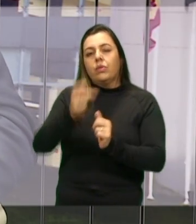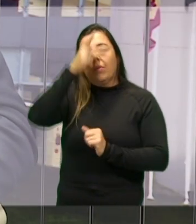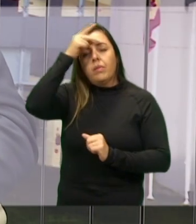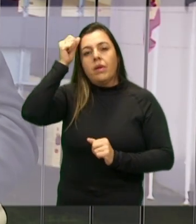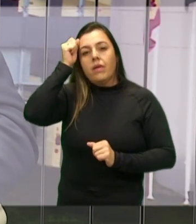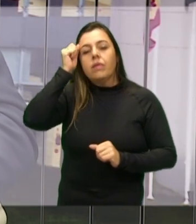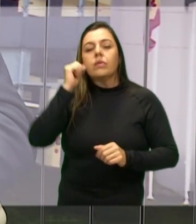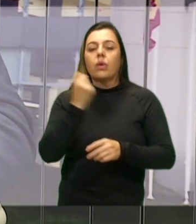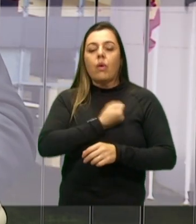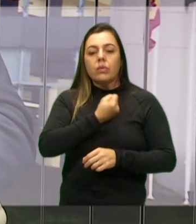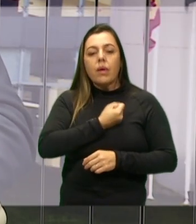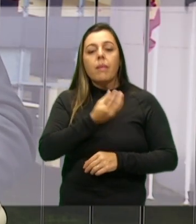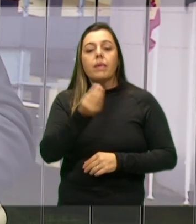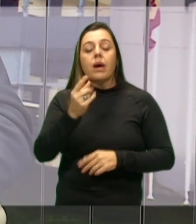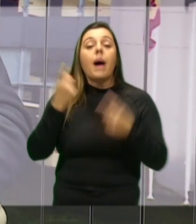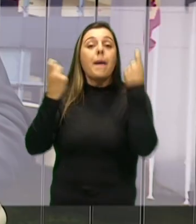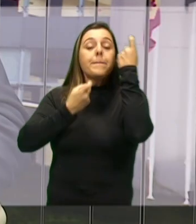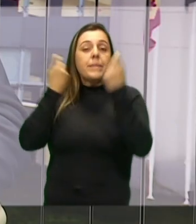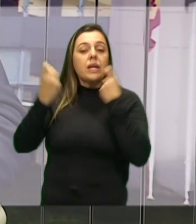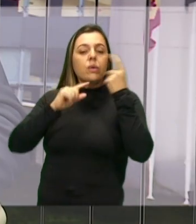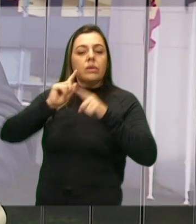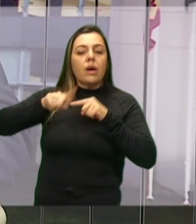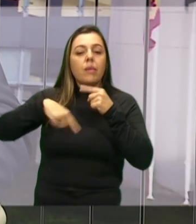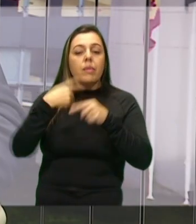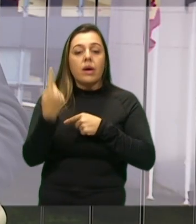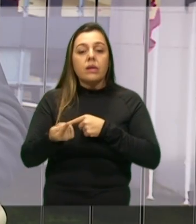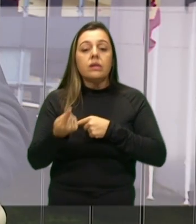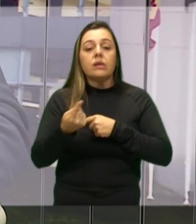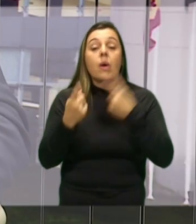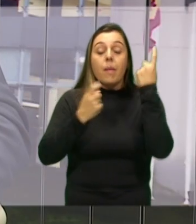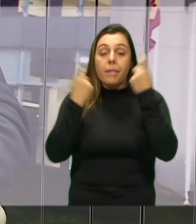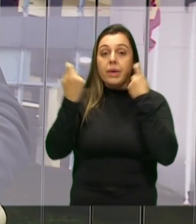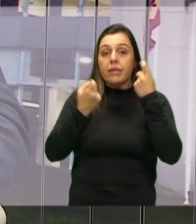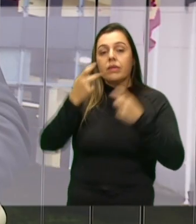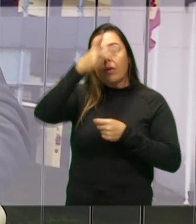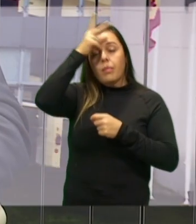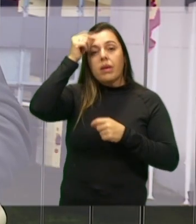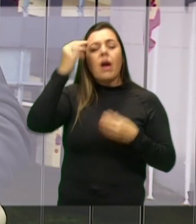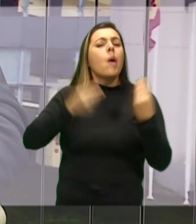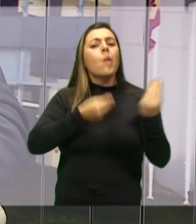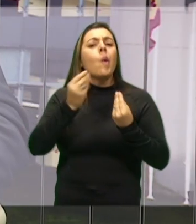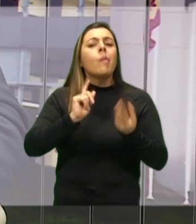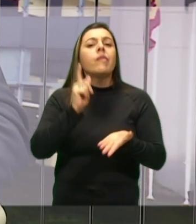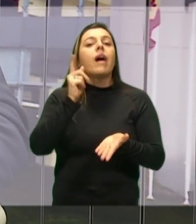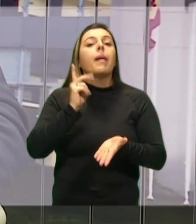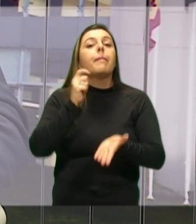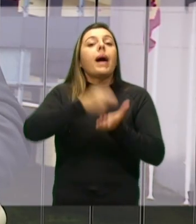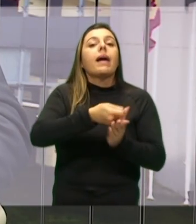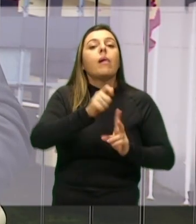em cima dos números, claro, a grande preocupação depois, inclusive uma das preocupações do prefeito é como vai se